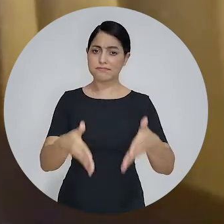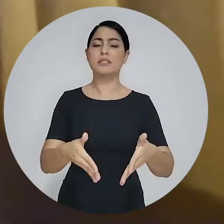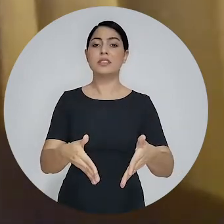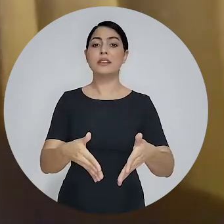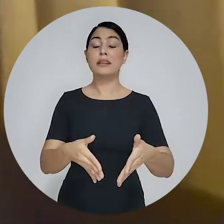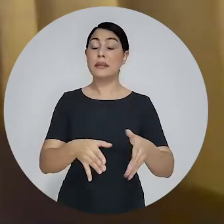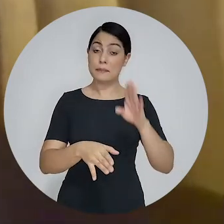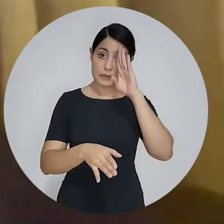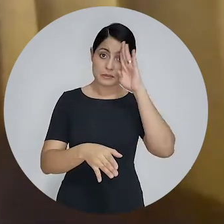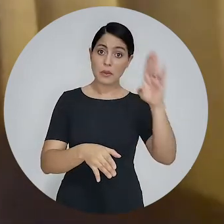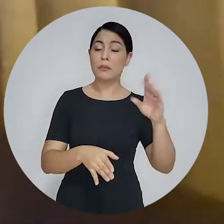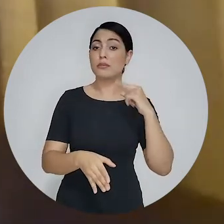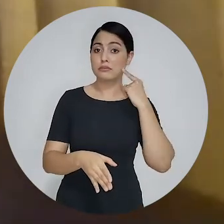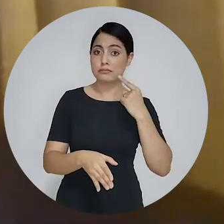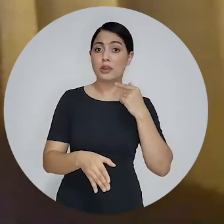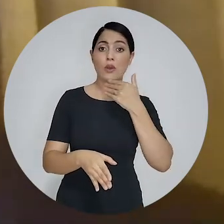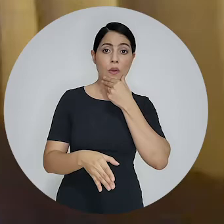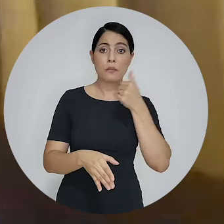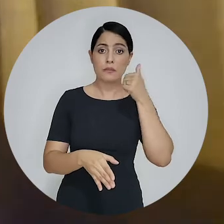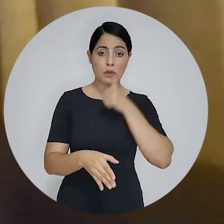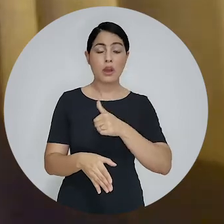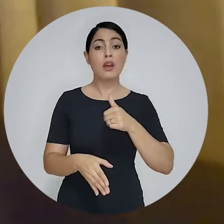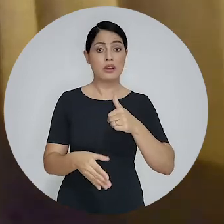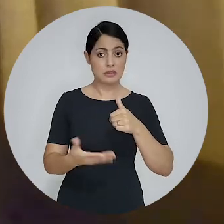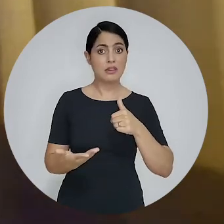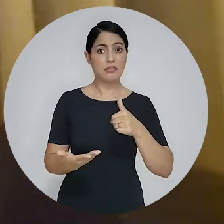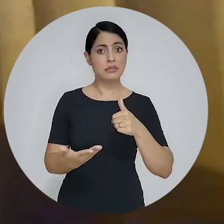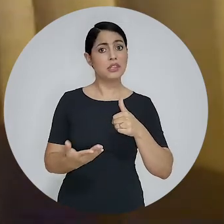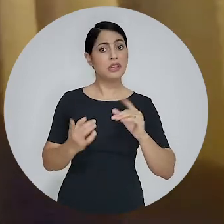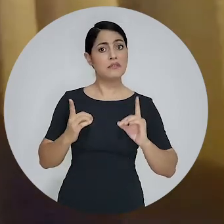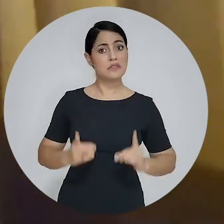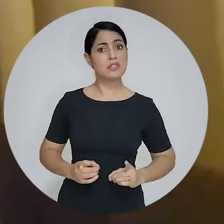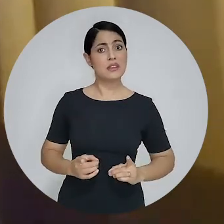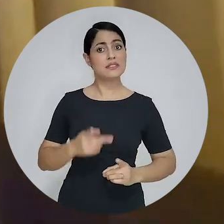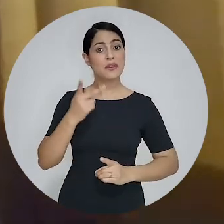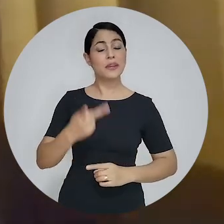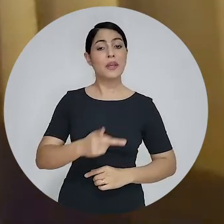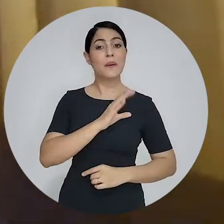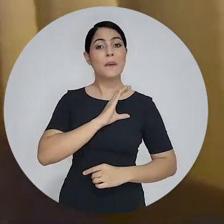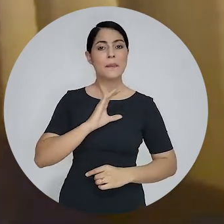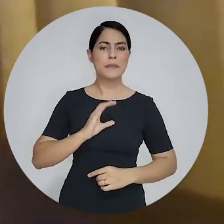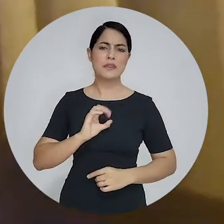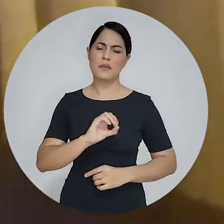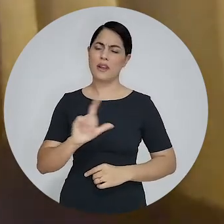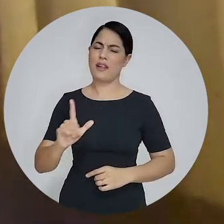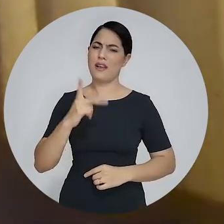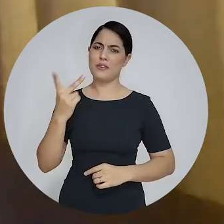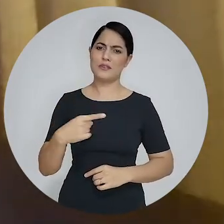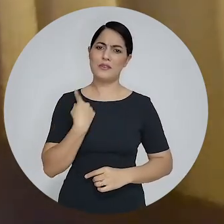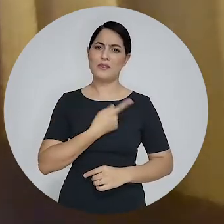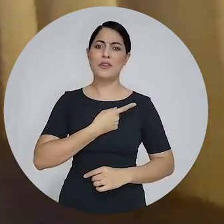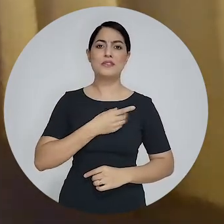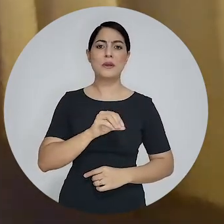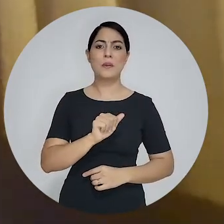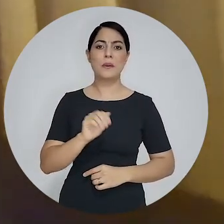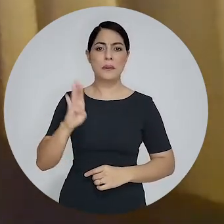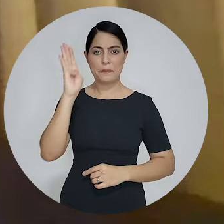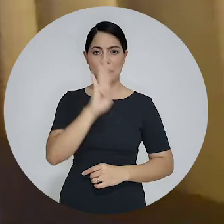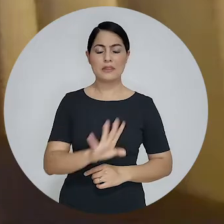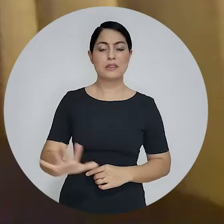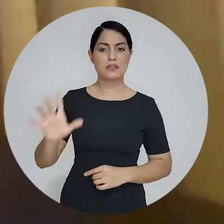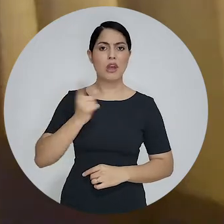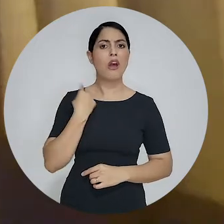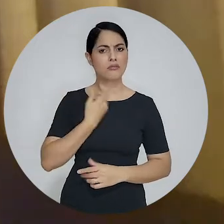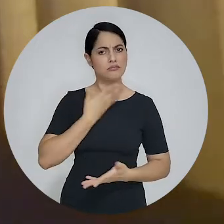mais particular, dos advogados e das advogadas com deficiência. A comissão e, claro, a OAB